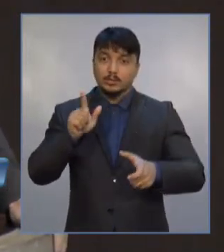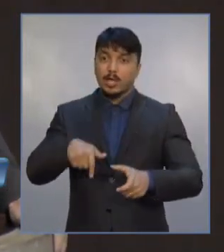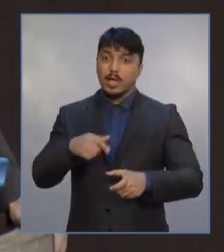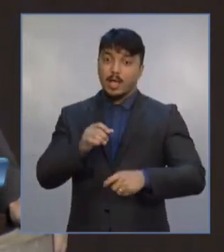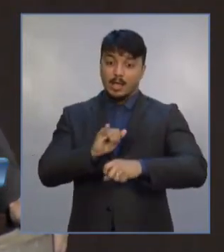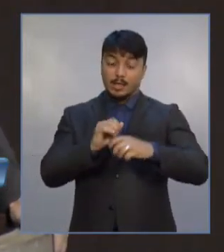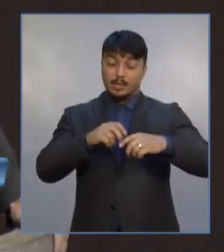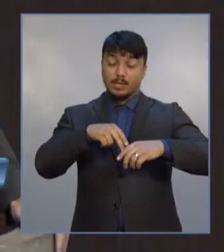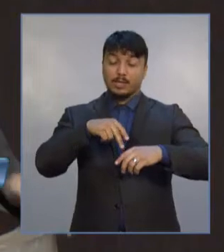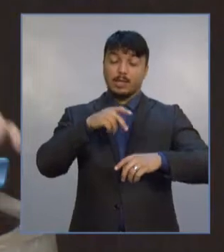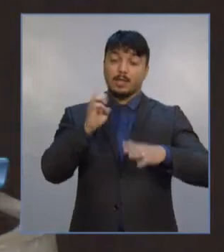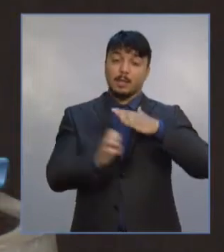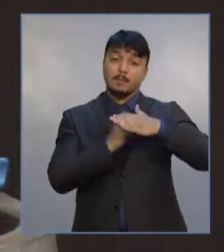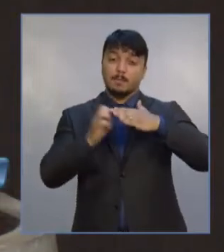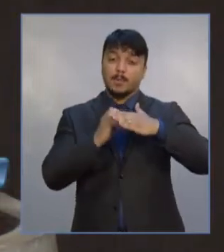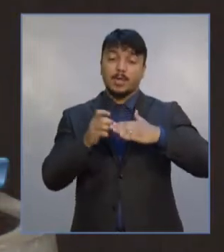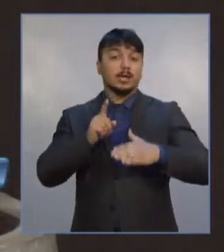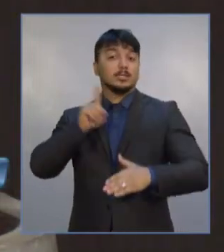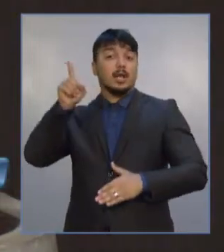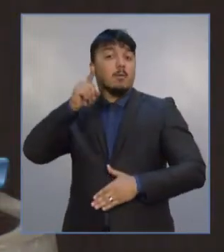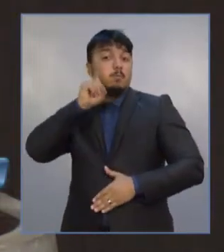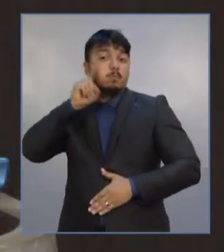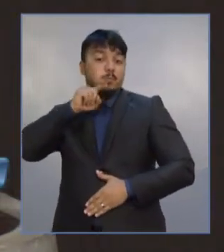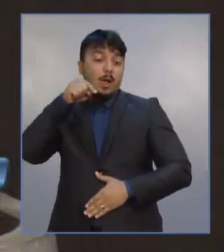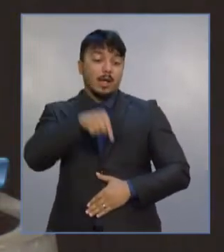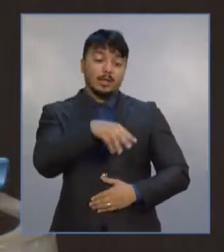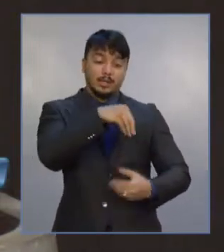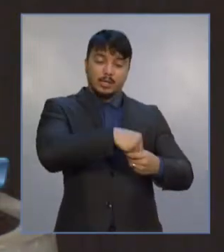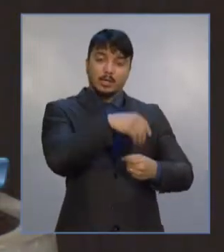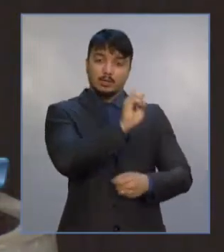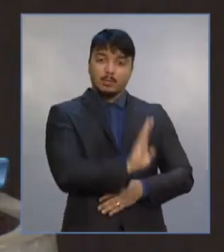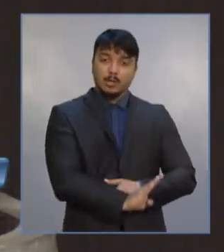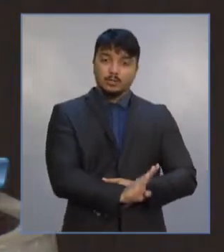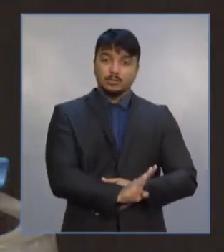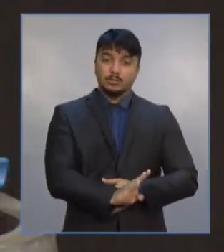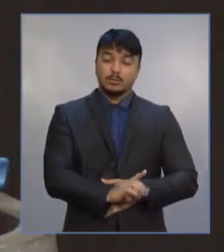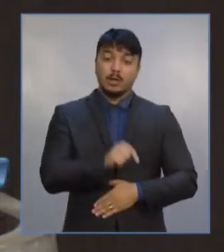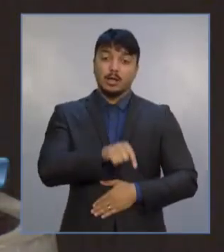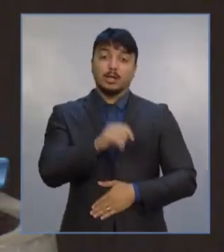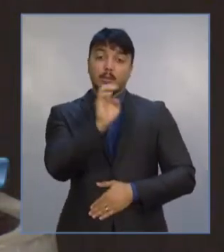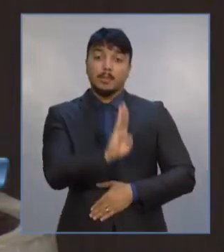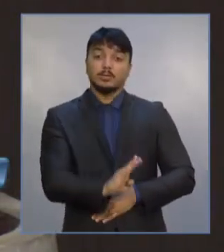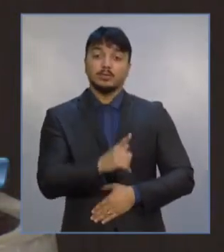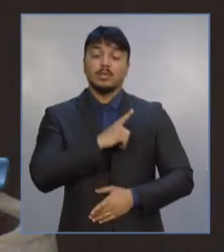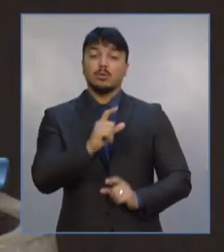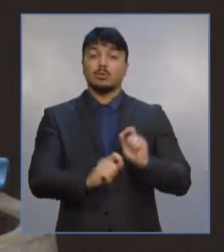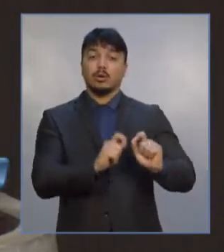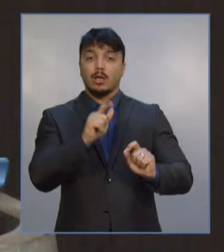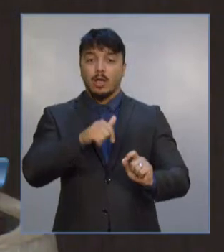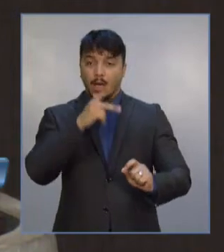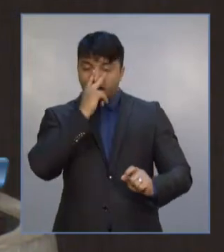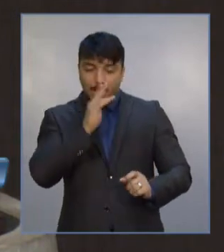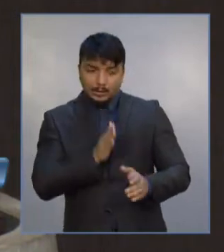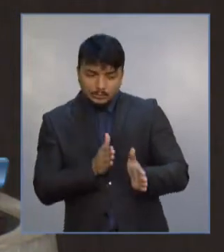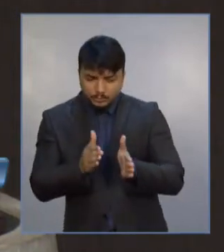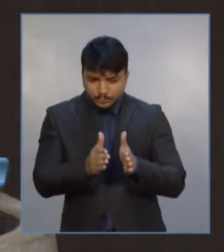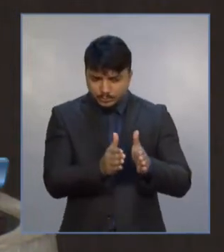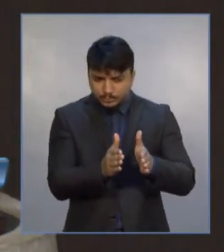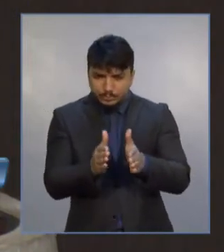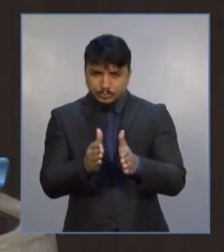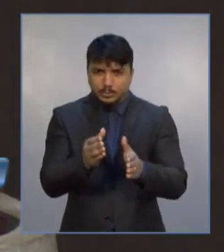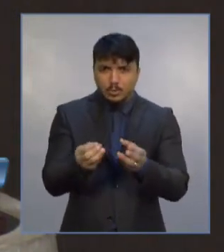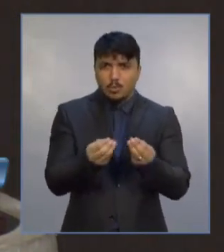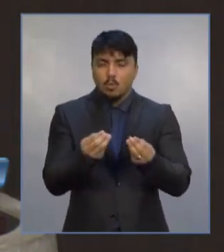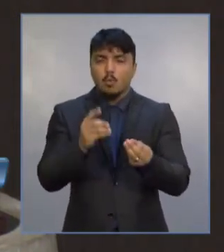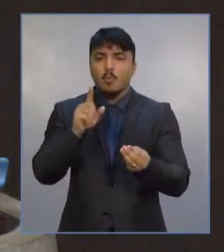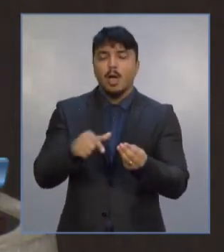transnacionais norte-americanas, estadunidenses. O Brasil estava, naquele momento, numa rota que ele